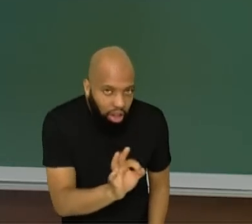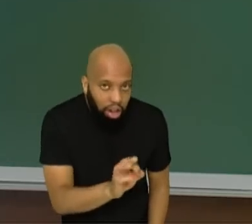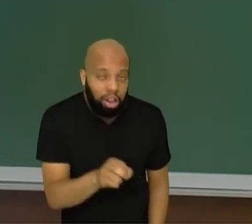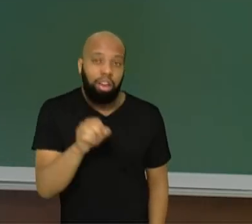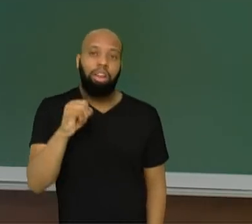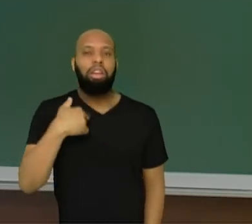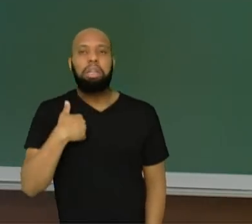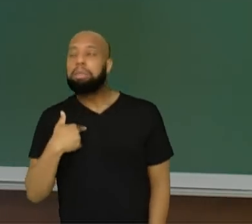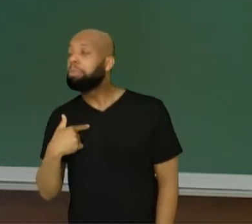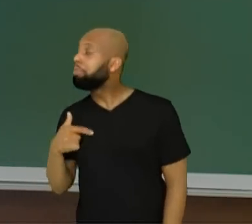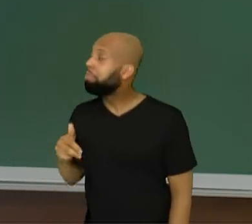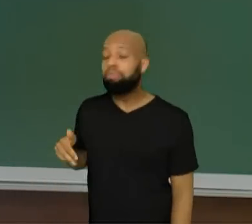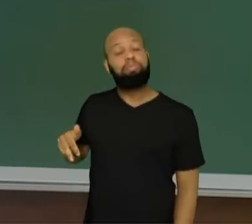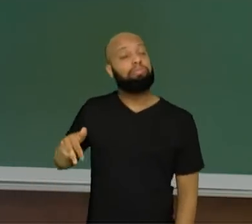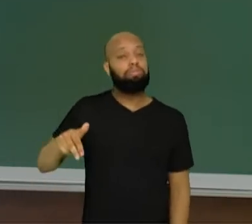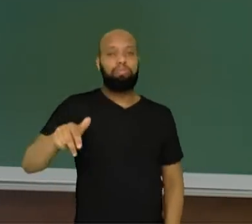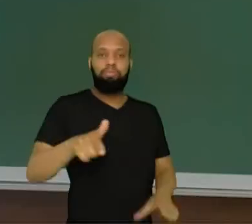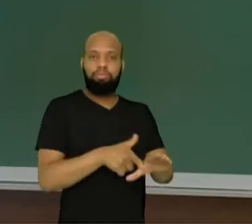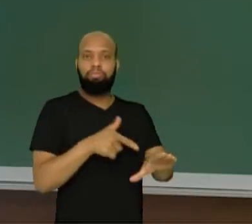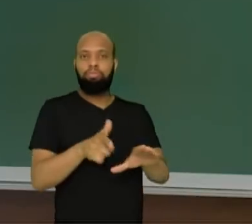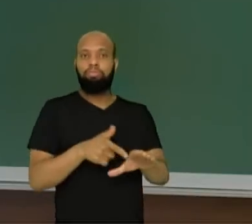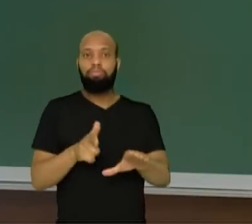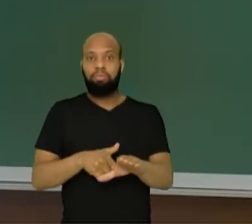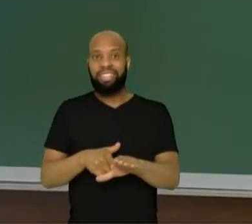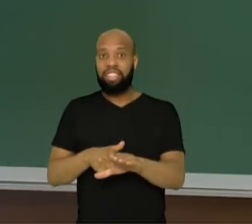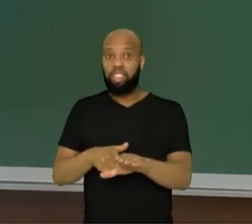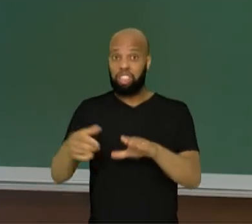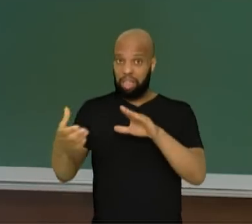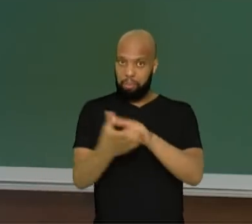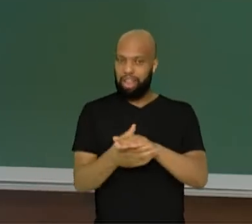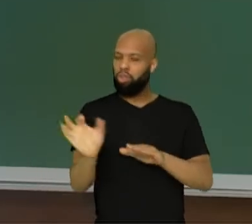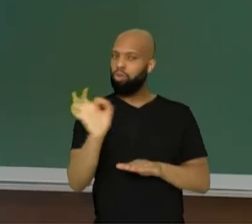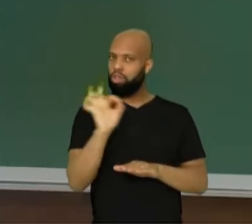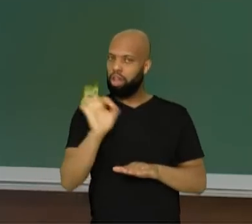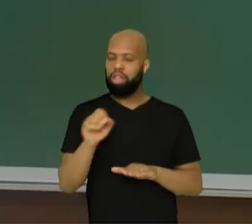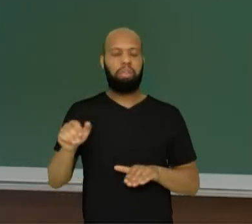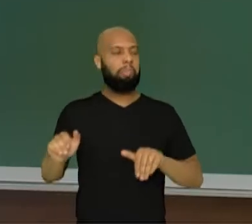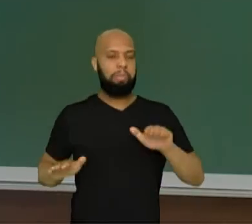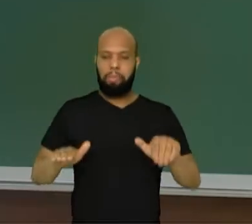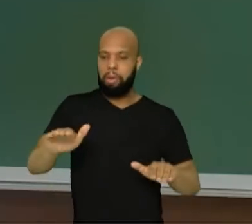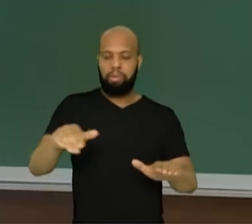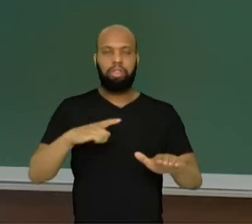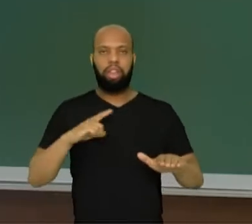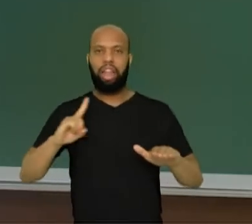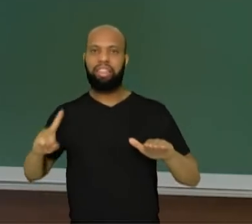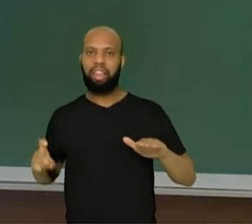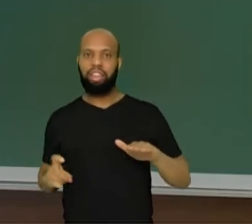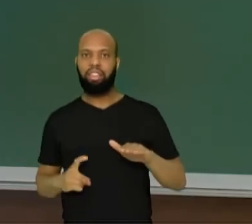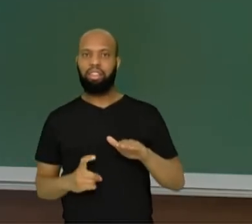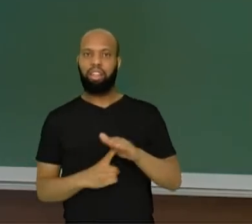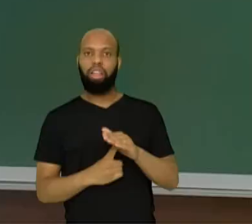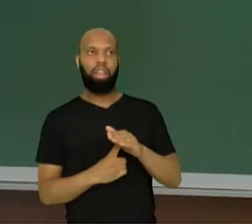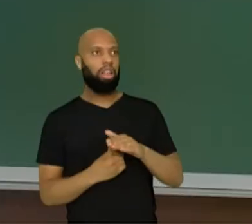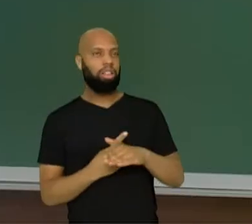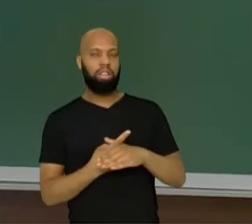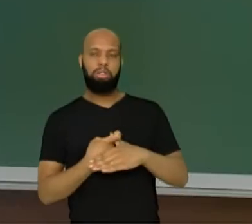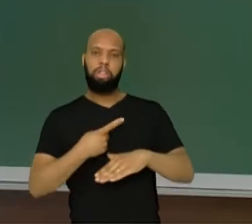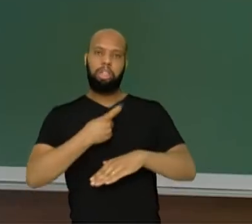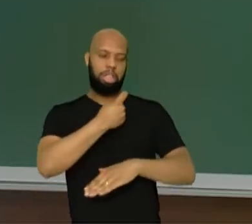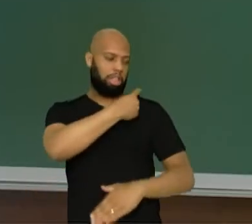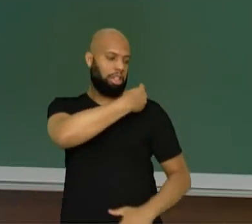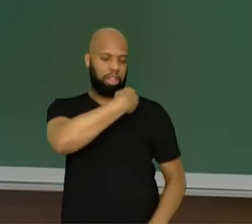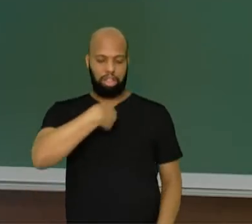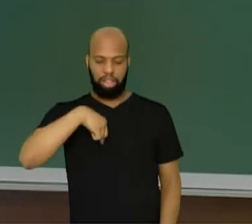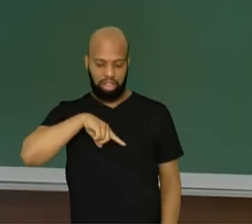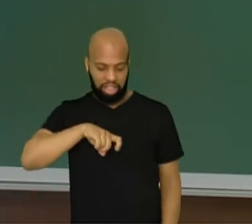Quando a pessoa anda descalça, essa larva penetra, cai na corrente sanguínea, chega até o